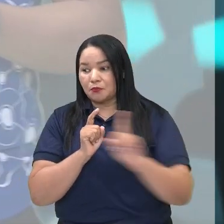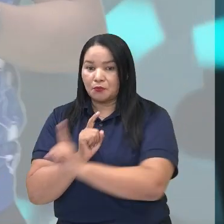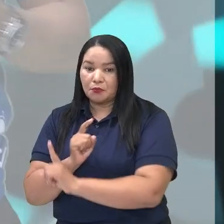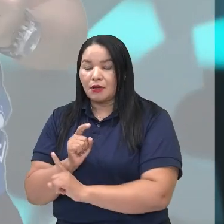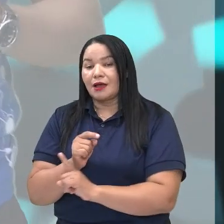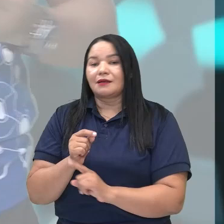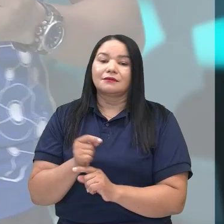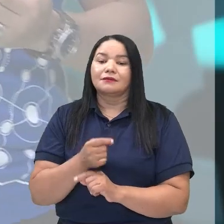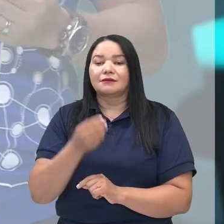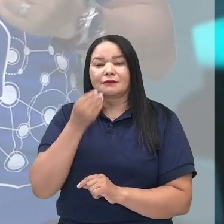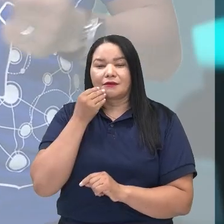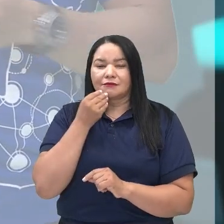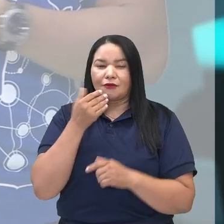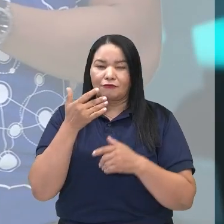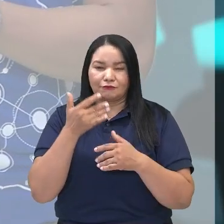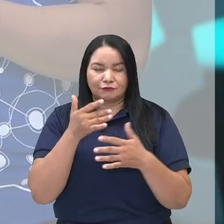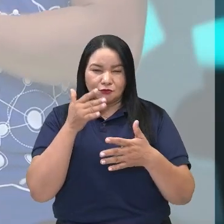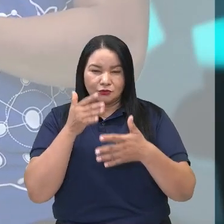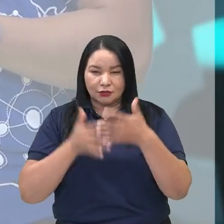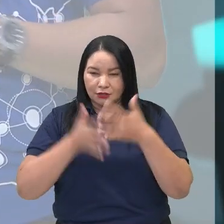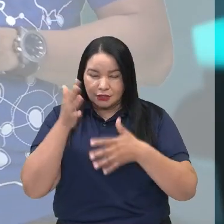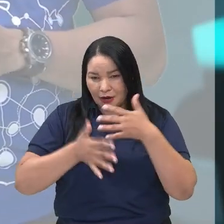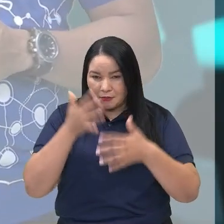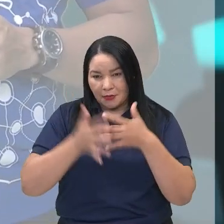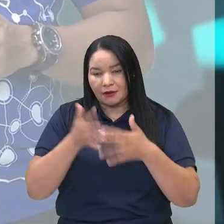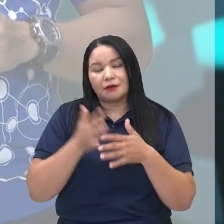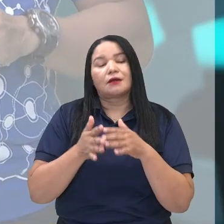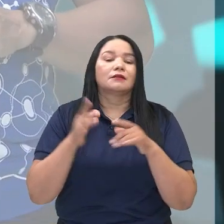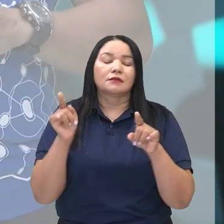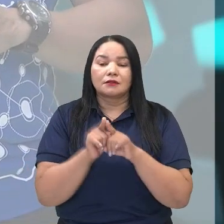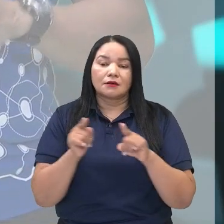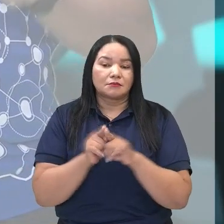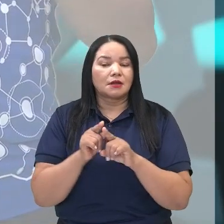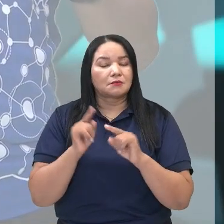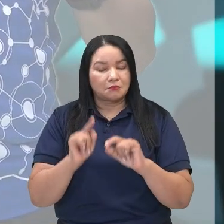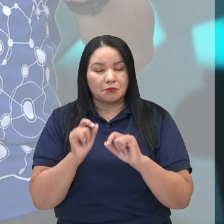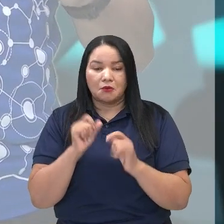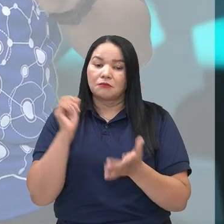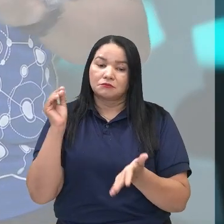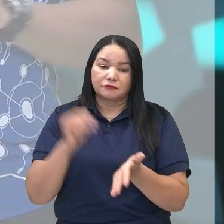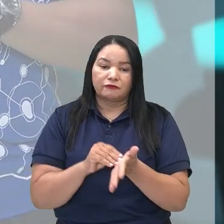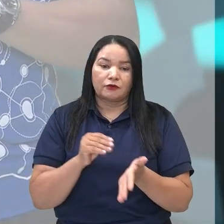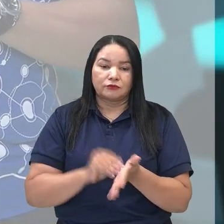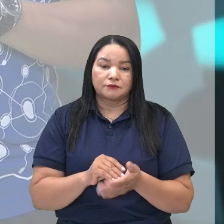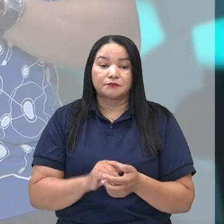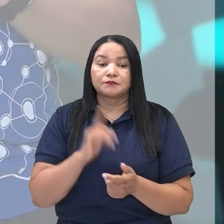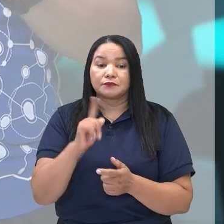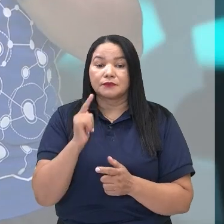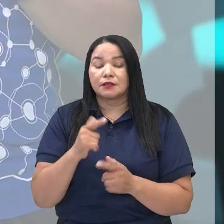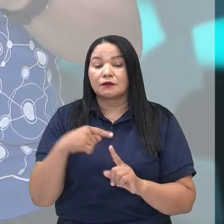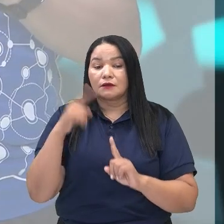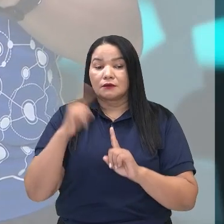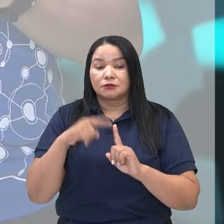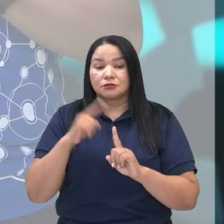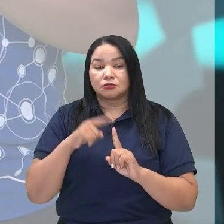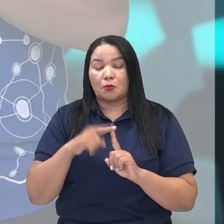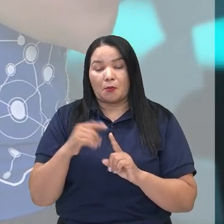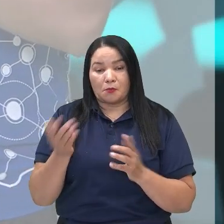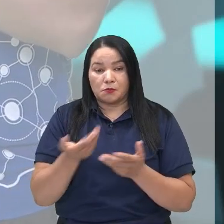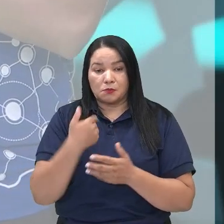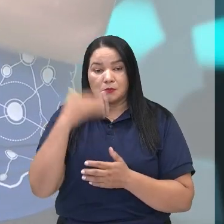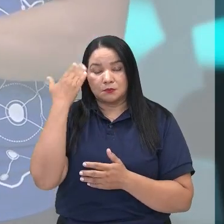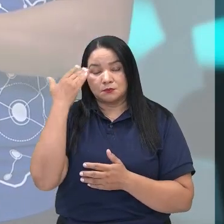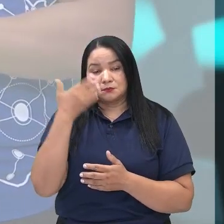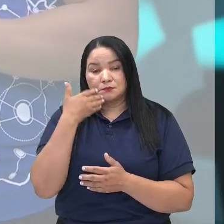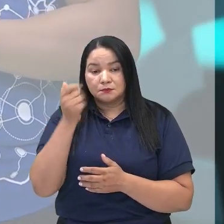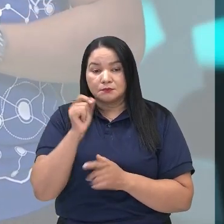tentar confundi-lo ou ofuscar a sua visão. Então a gente vai ter uma obstrução. Tudo isso vai culminar aí, para a gente entender um pouco melhor,